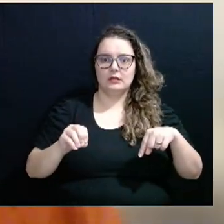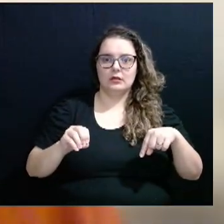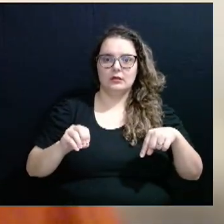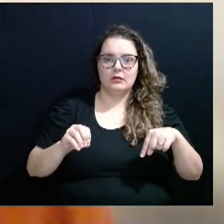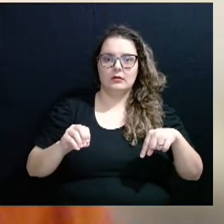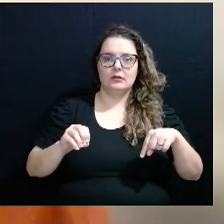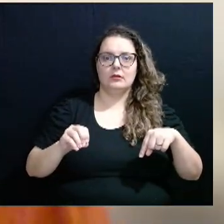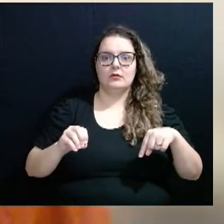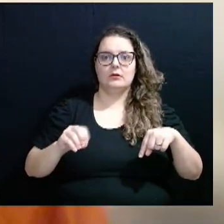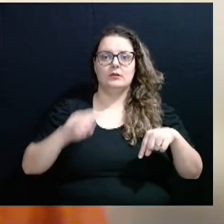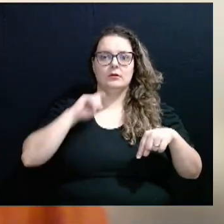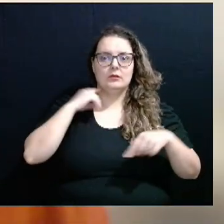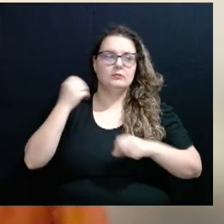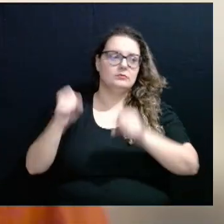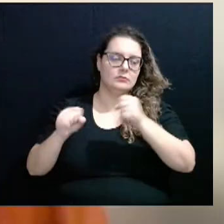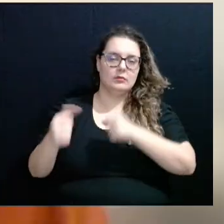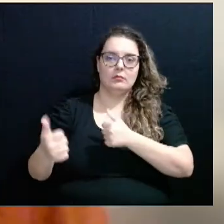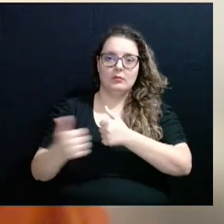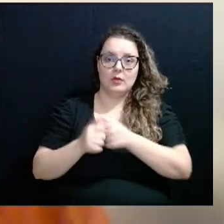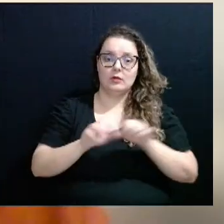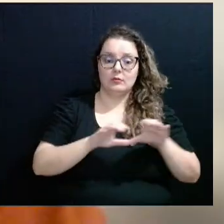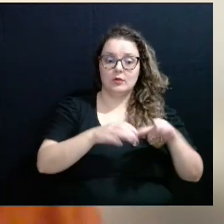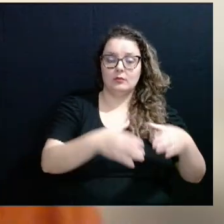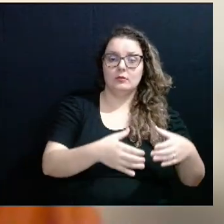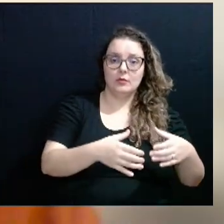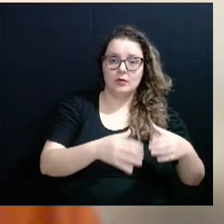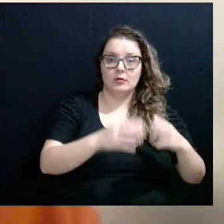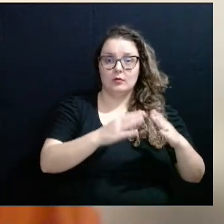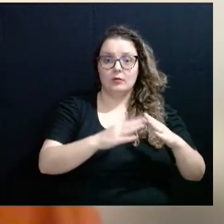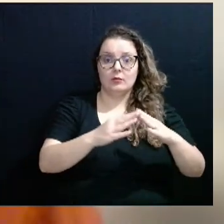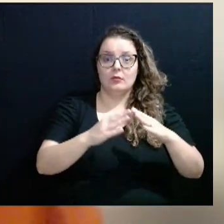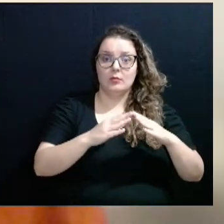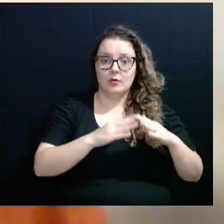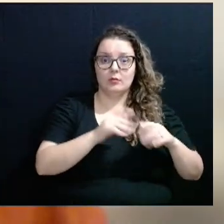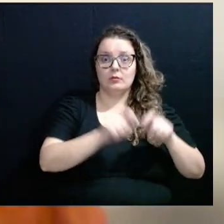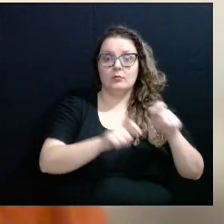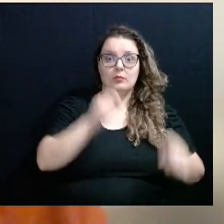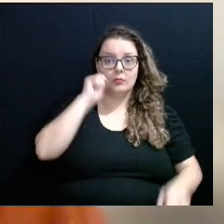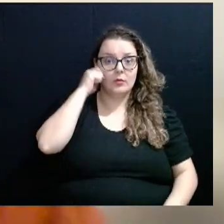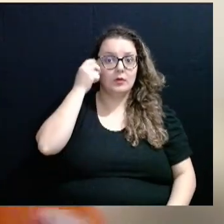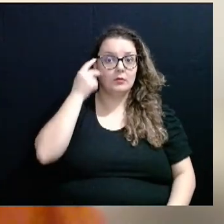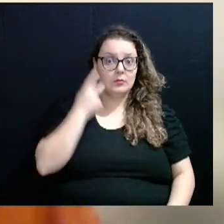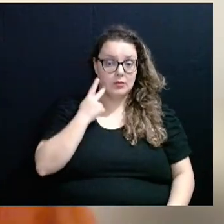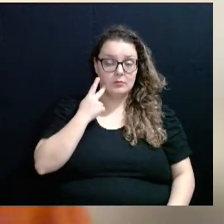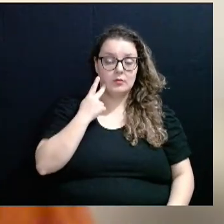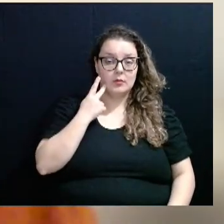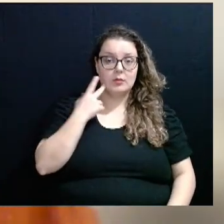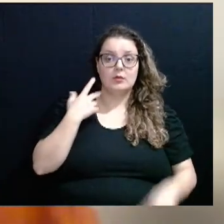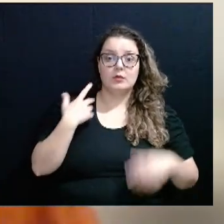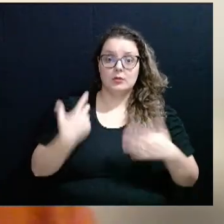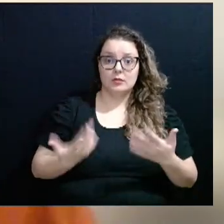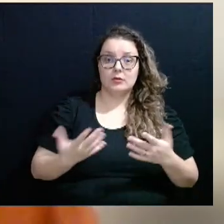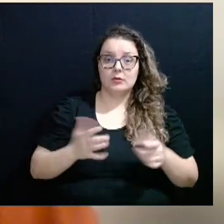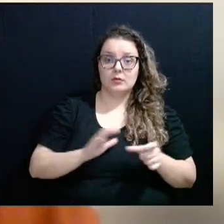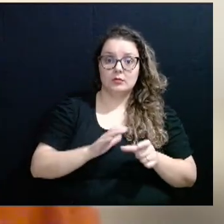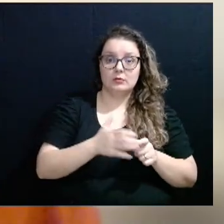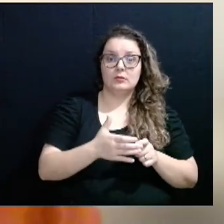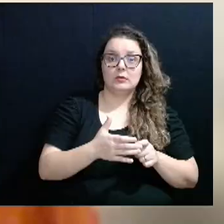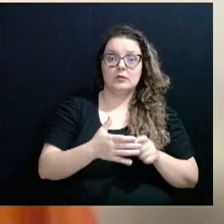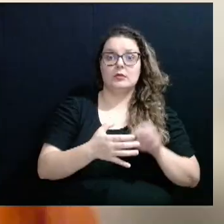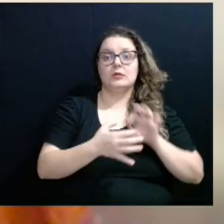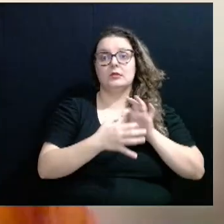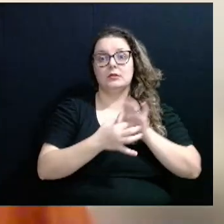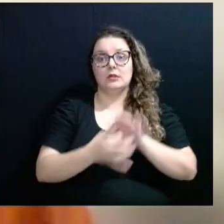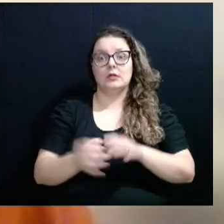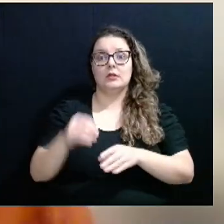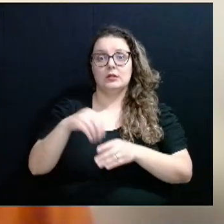próximo a uma comunidade onde moravam bastante pessoas pretas e pardas. Então, o termo surgiu dentro desse contexto.